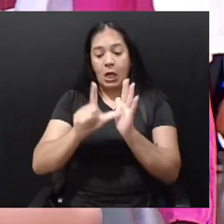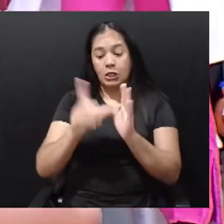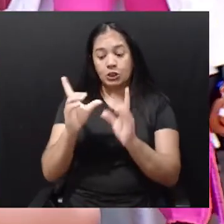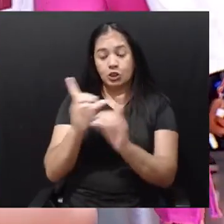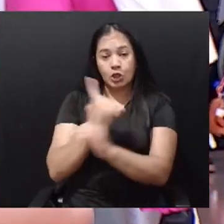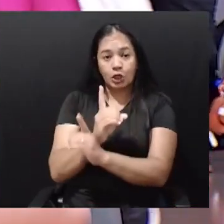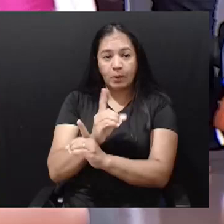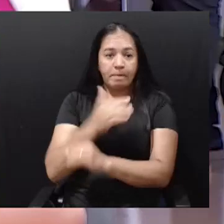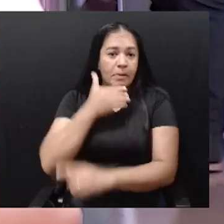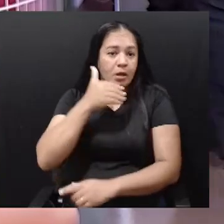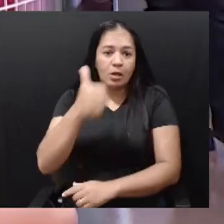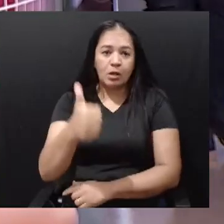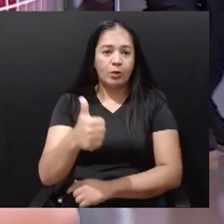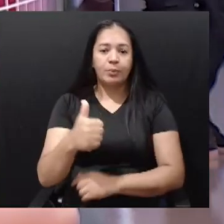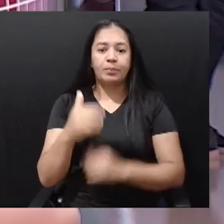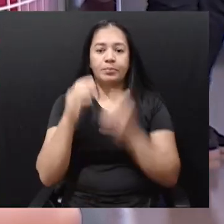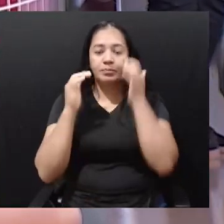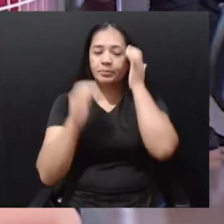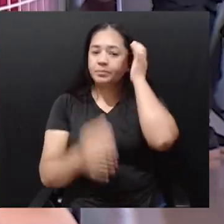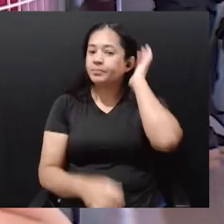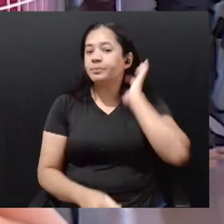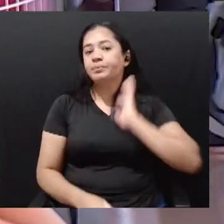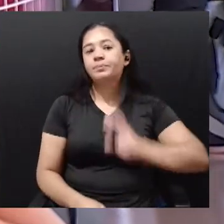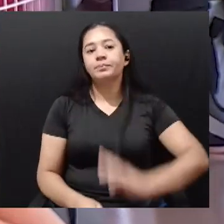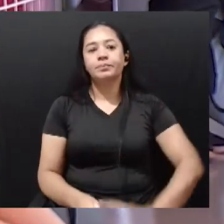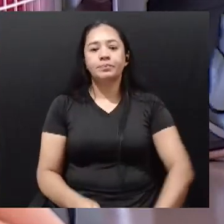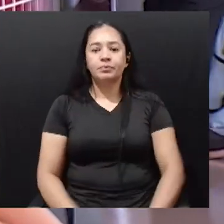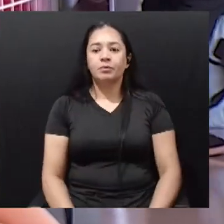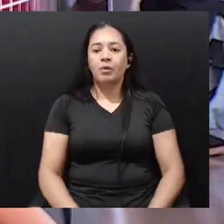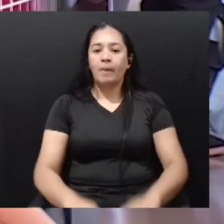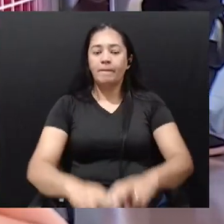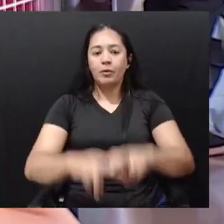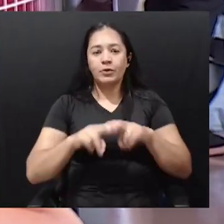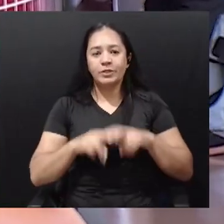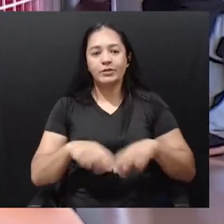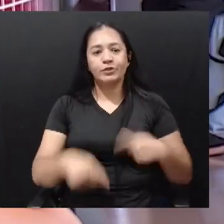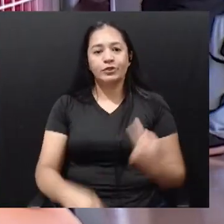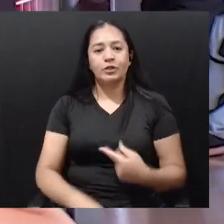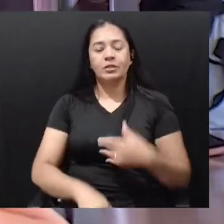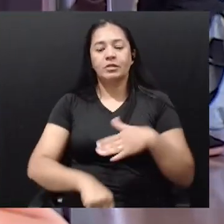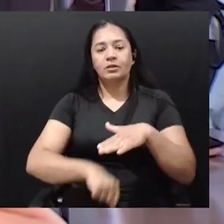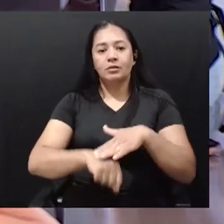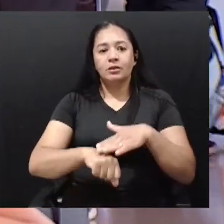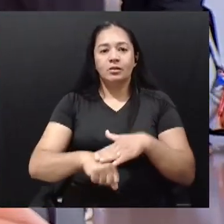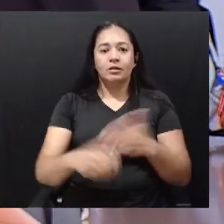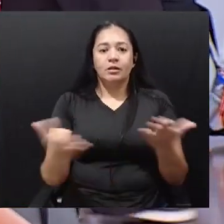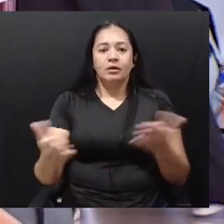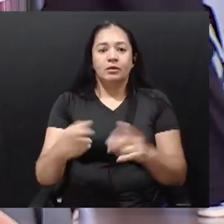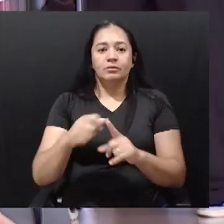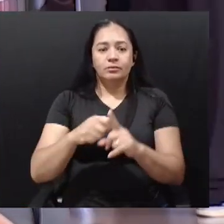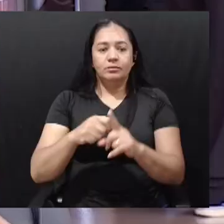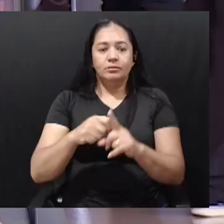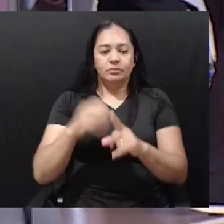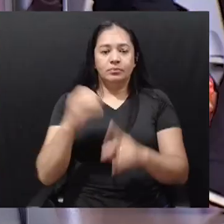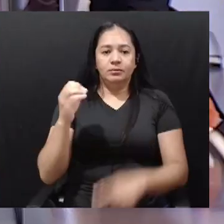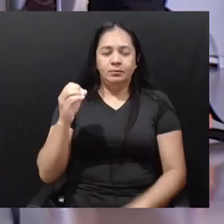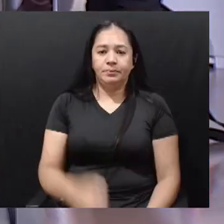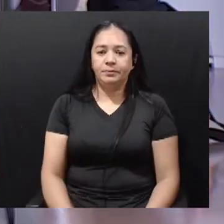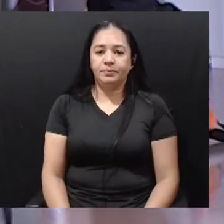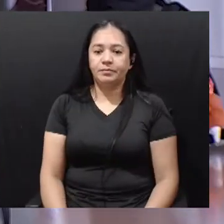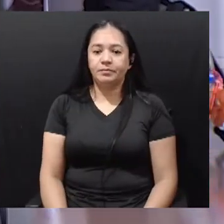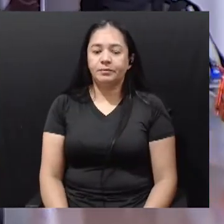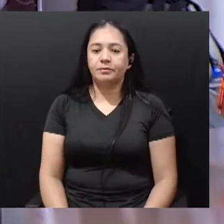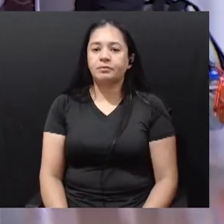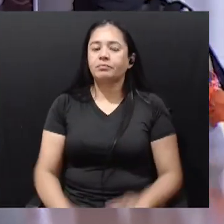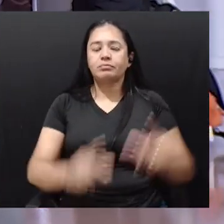para ela. Então, é por conta disso que a gente faz esse mês. Inclusive, não é, tem uma placa,